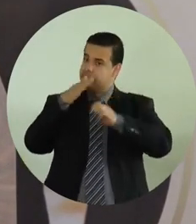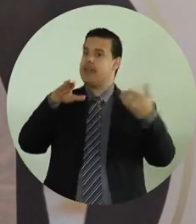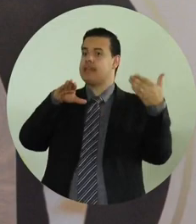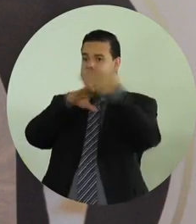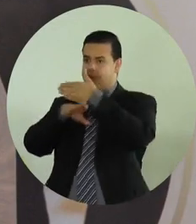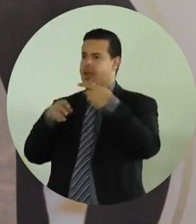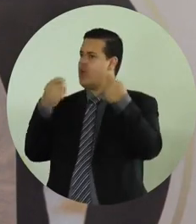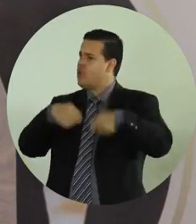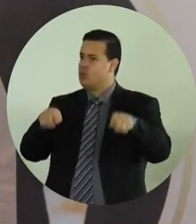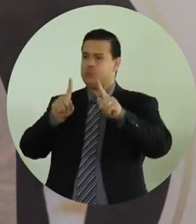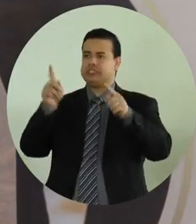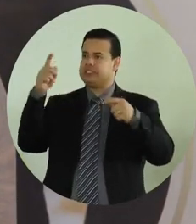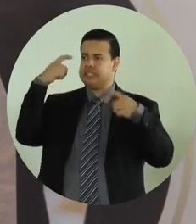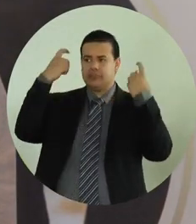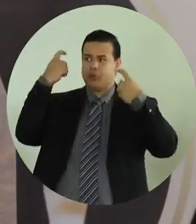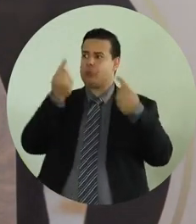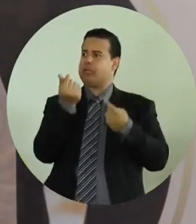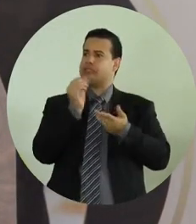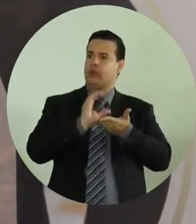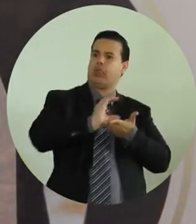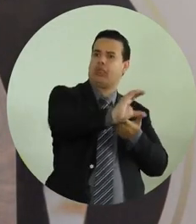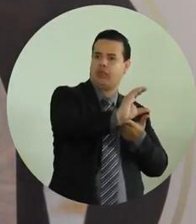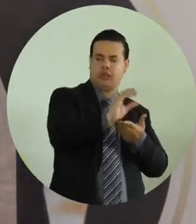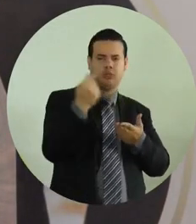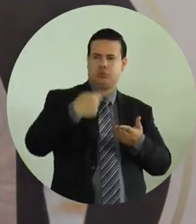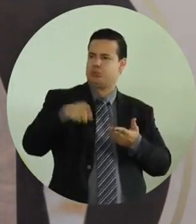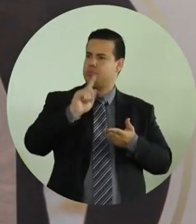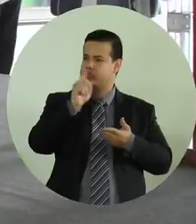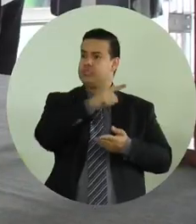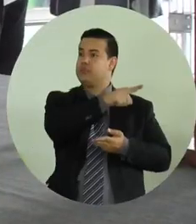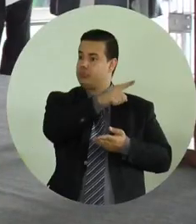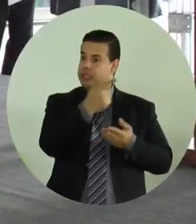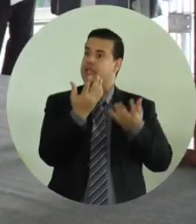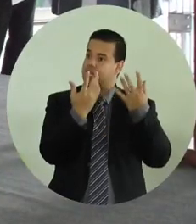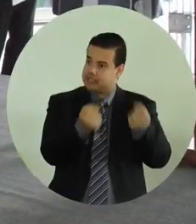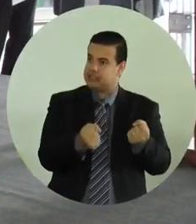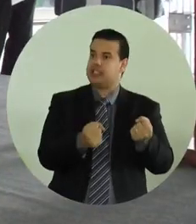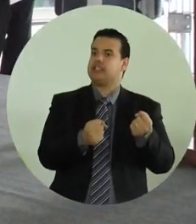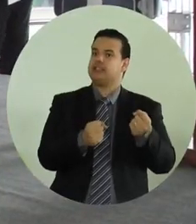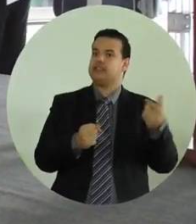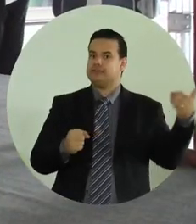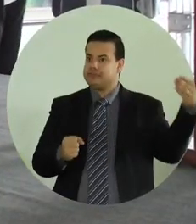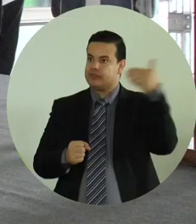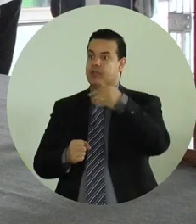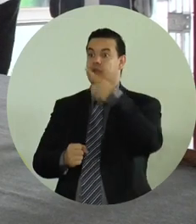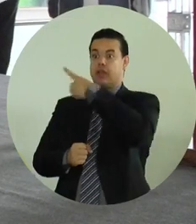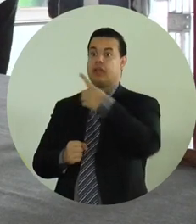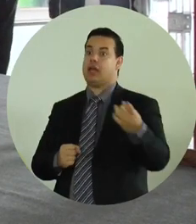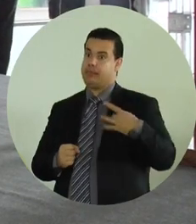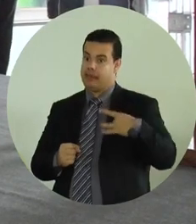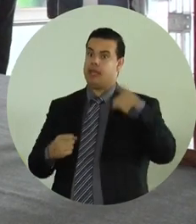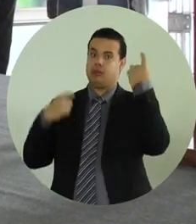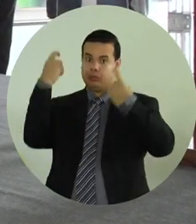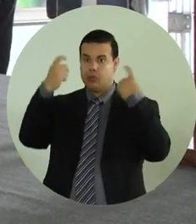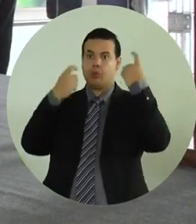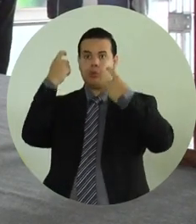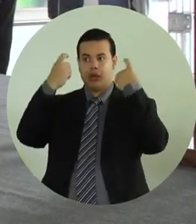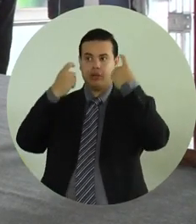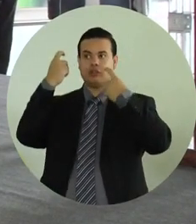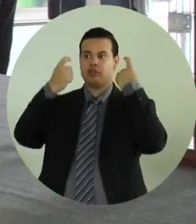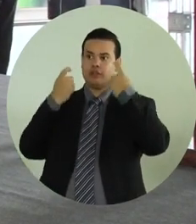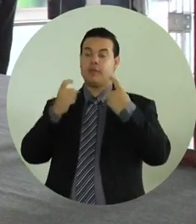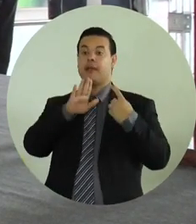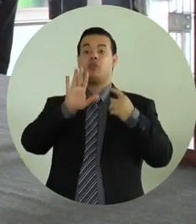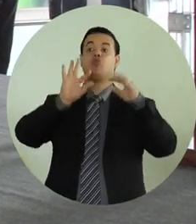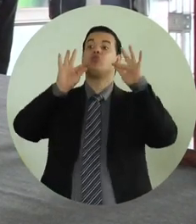patrocínio. Elas virão em busca desse reconhecimento. E eles estavam muito receosos. Ao final, nós